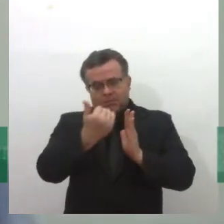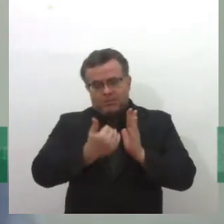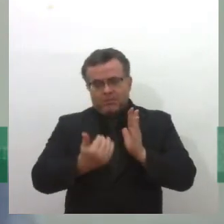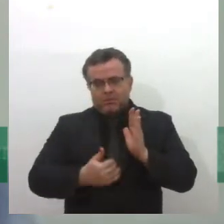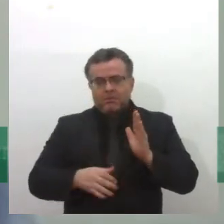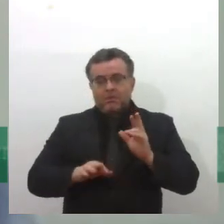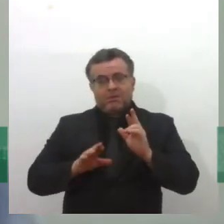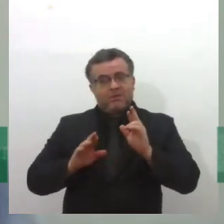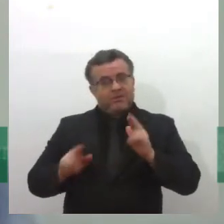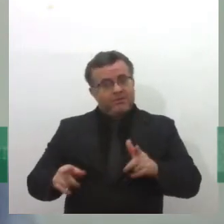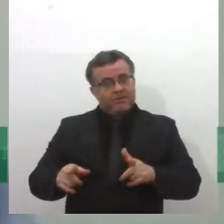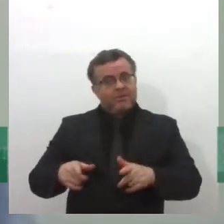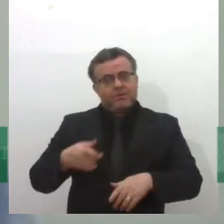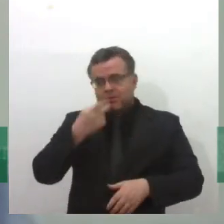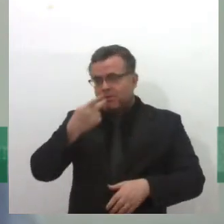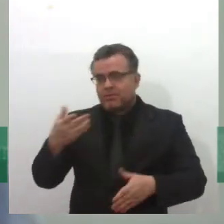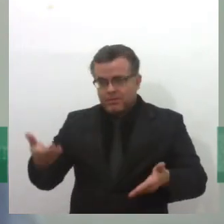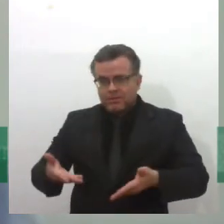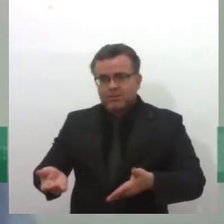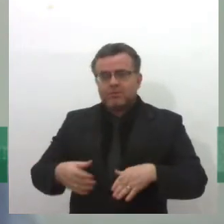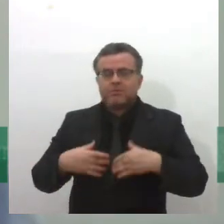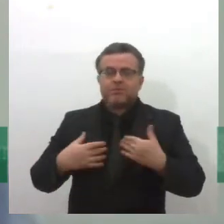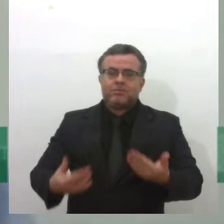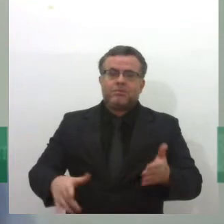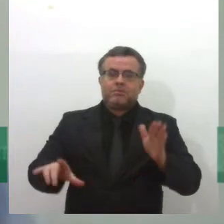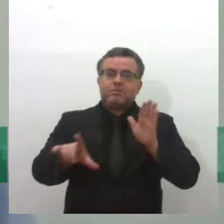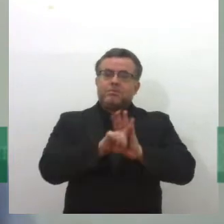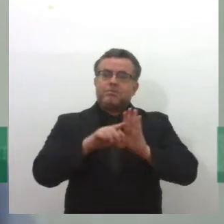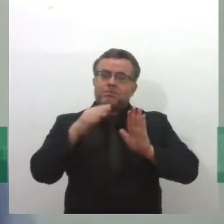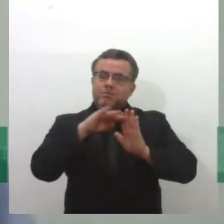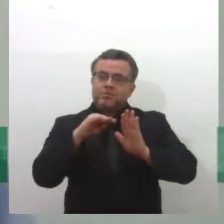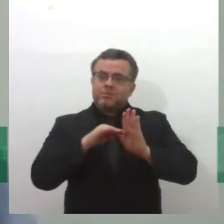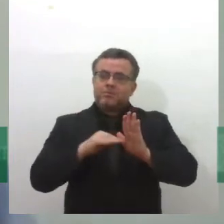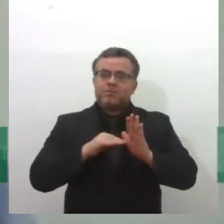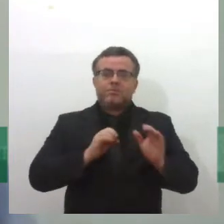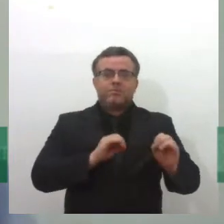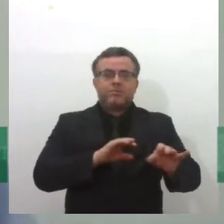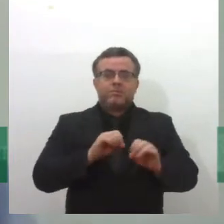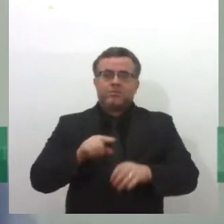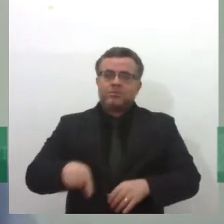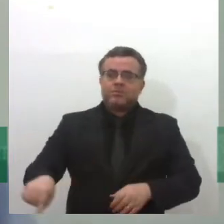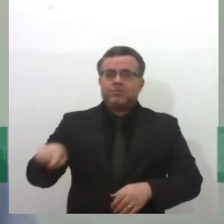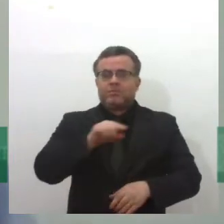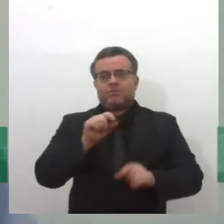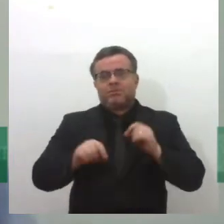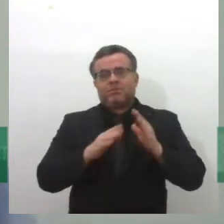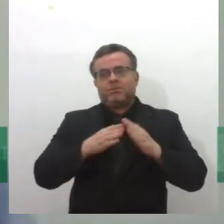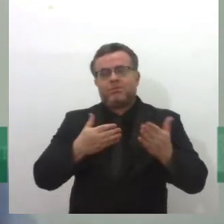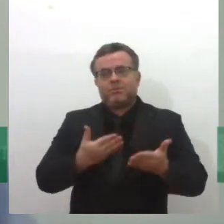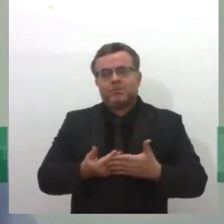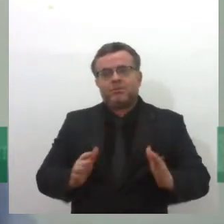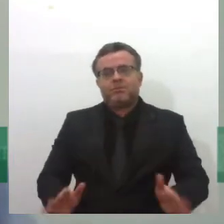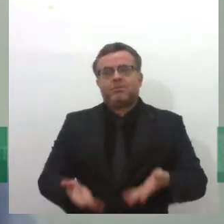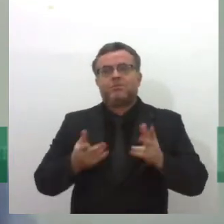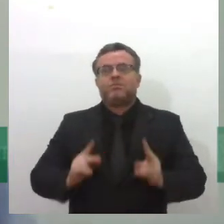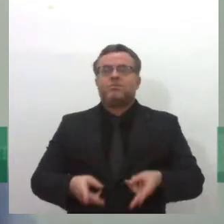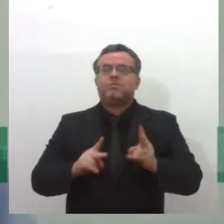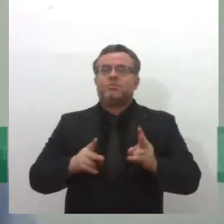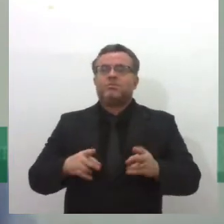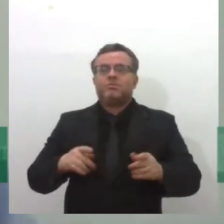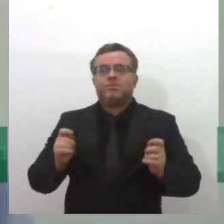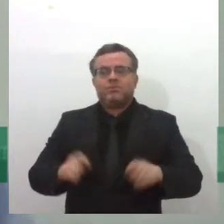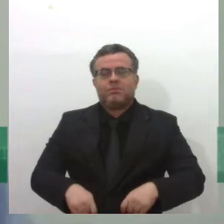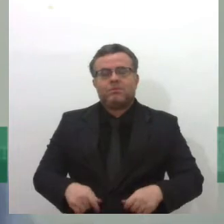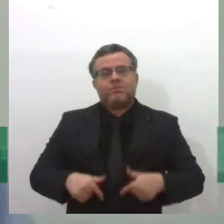isso. Então, trabalhar a legislação, né, também ajudaria muito, né, as escolas a fazerem esse